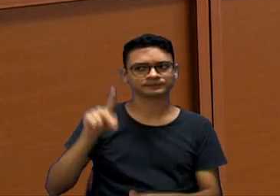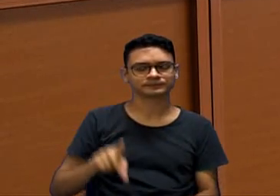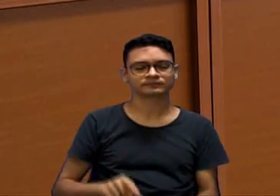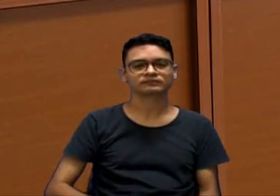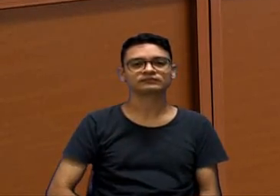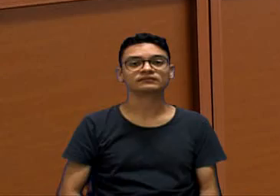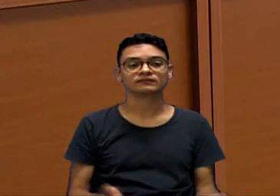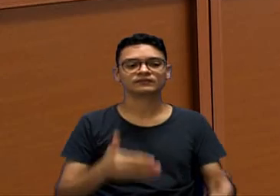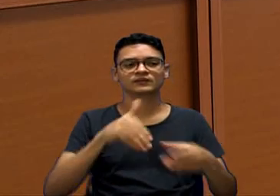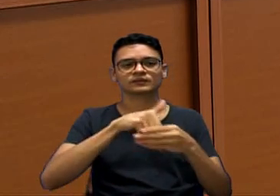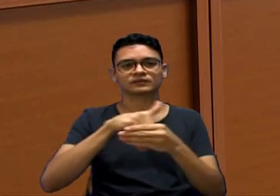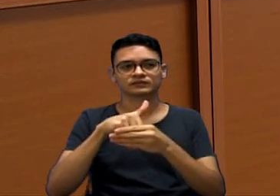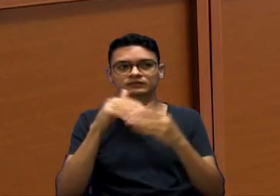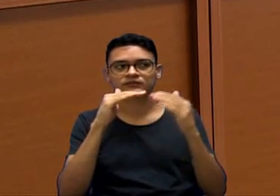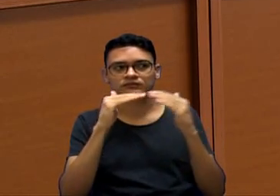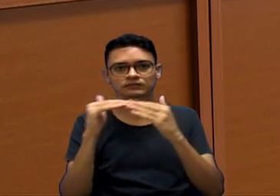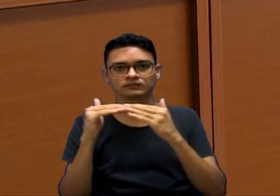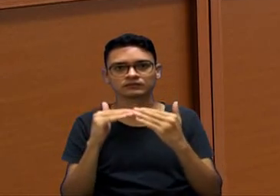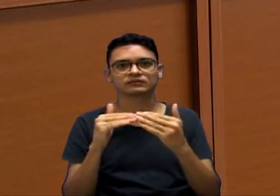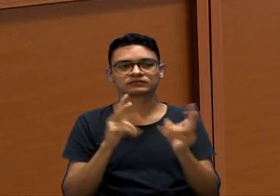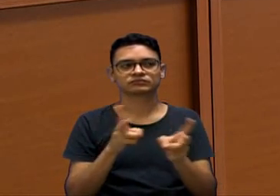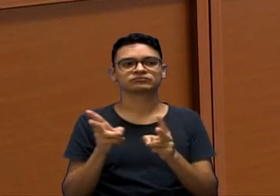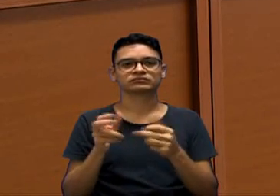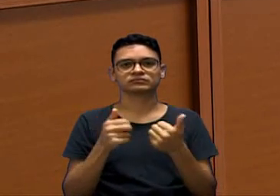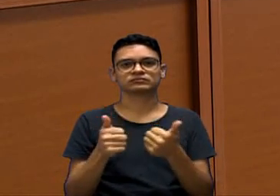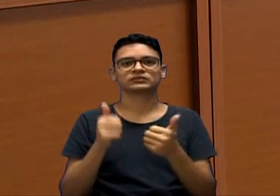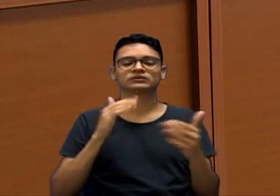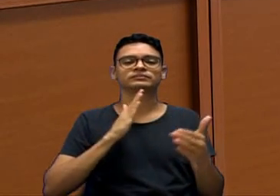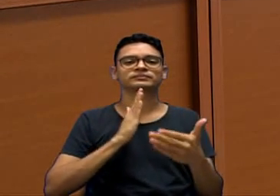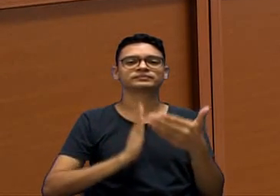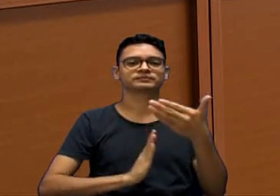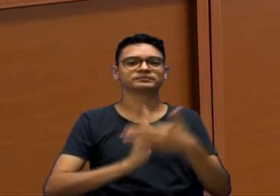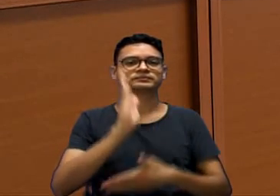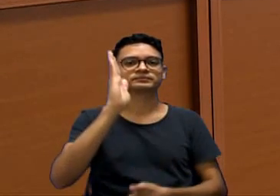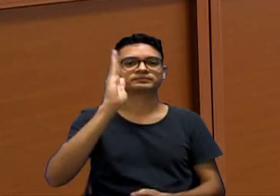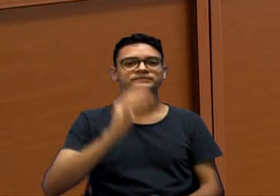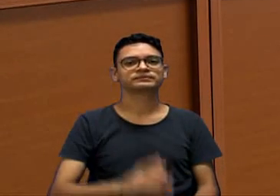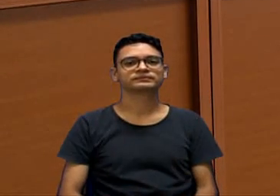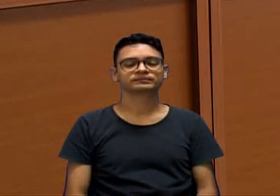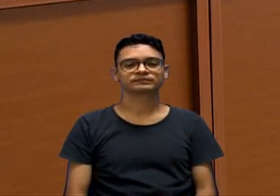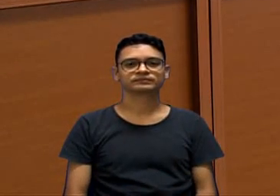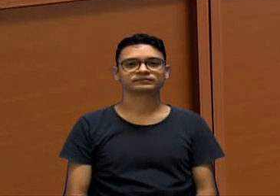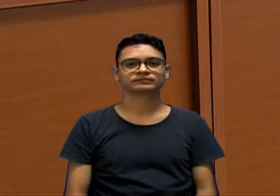Eu coloco em votação, os vereadores concordam, permanece como estão, aprovado.